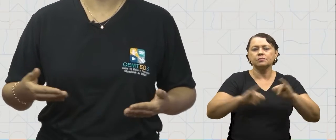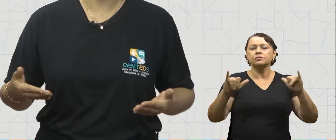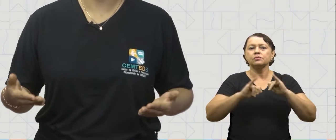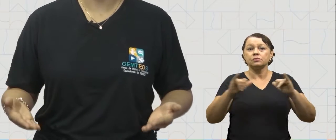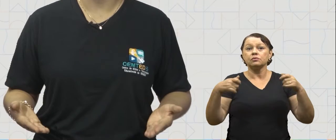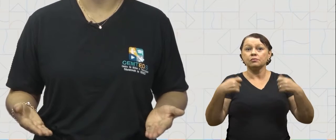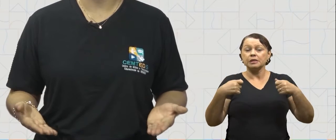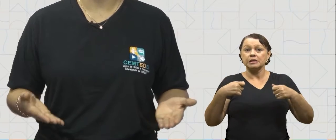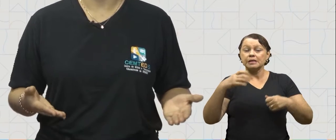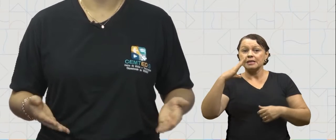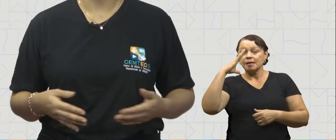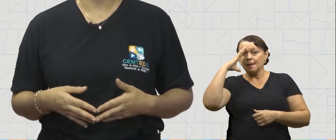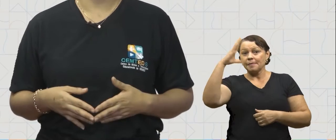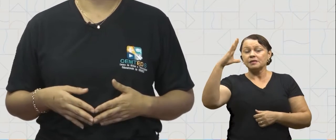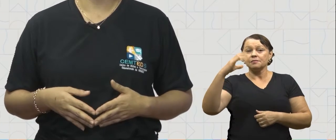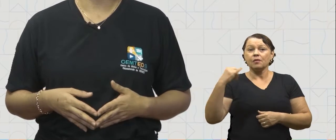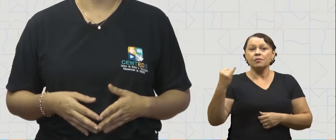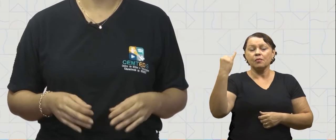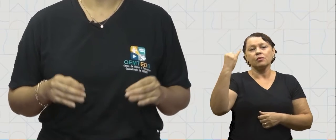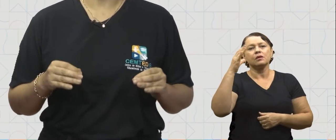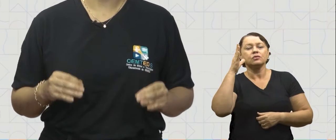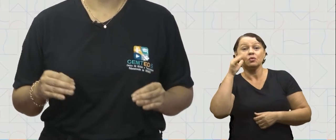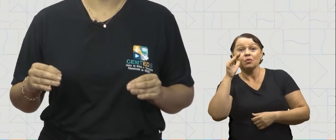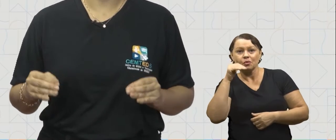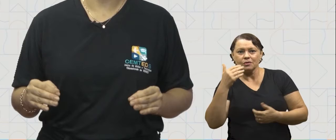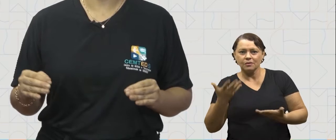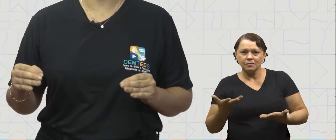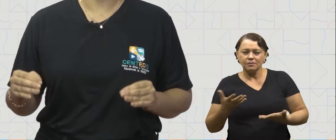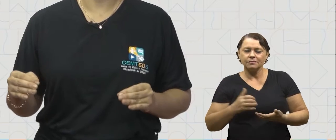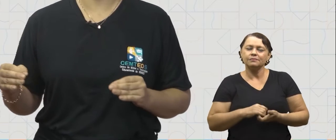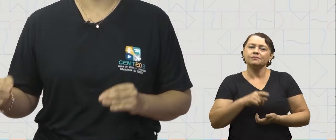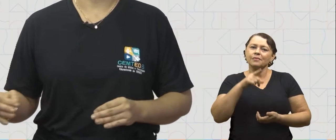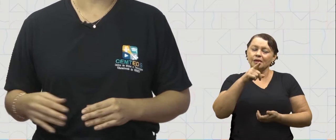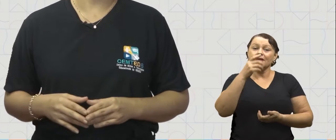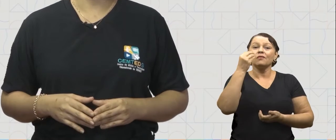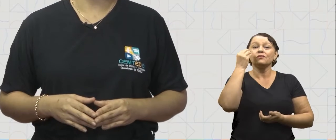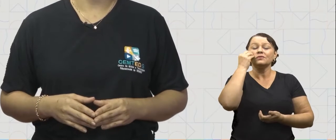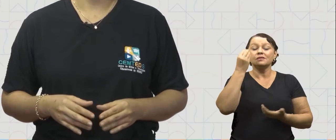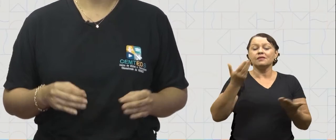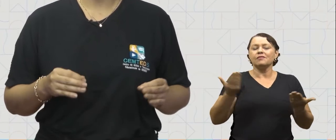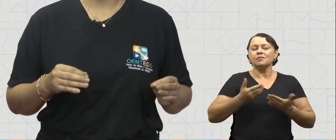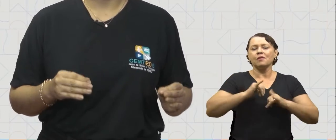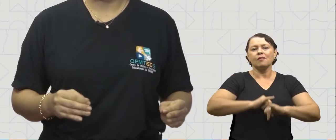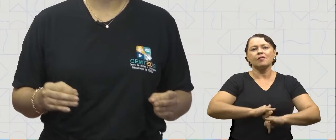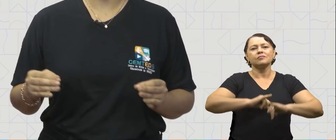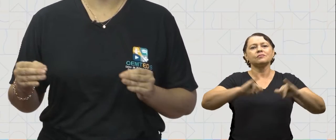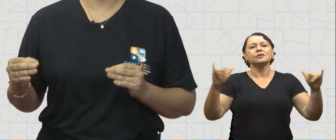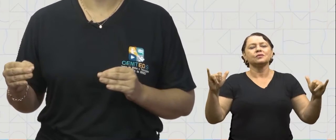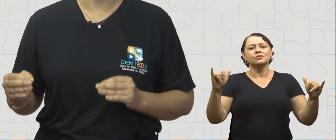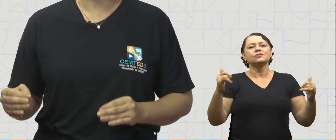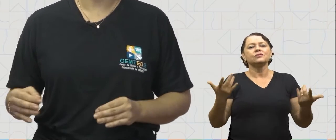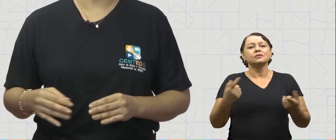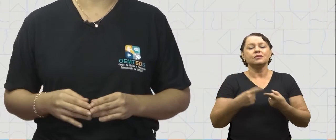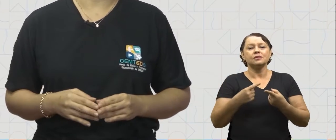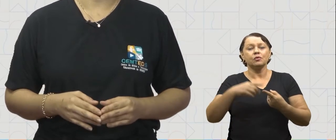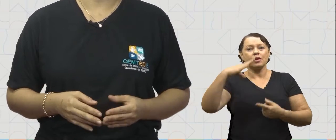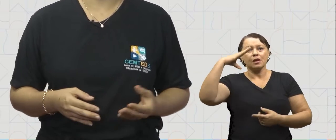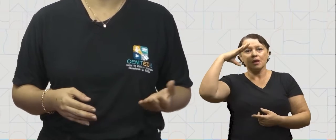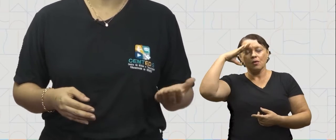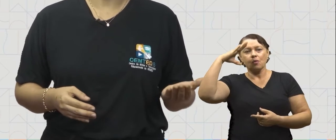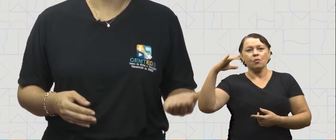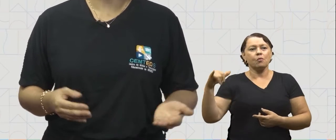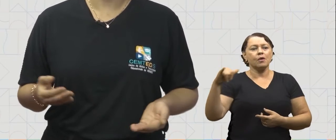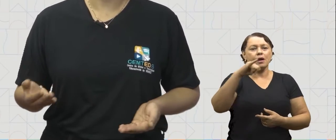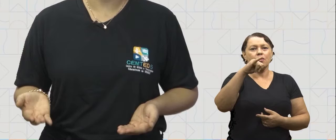precisa ser relevante ou curioso? Você acabou de constatar isso. Saber que o aeroporto de